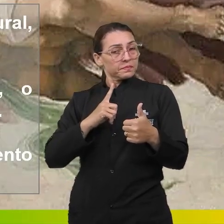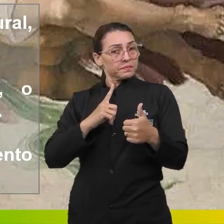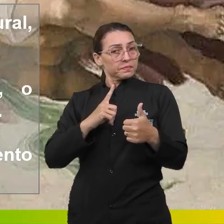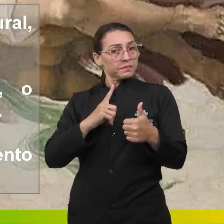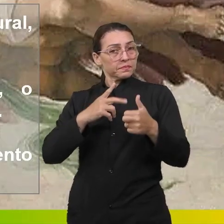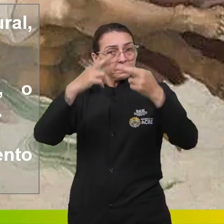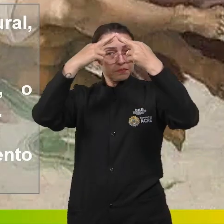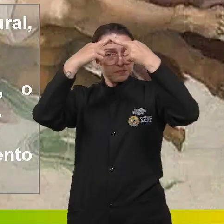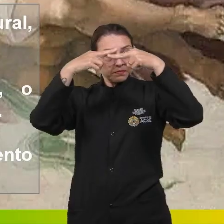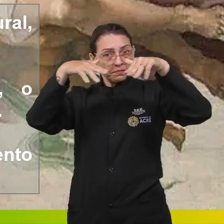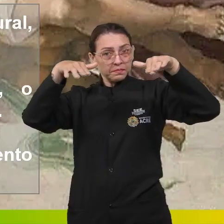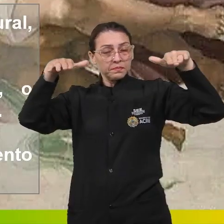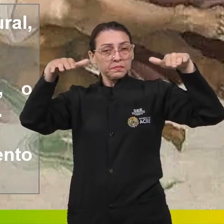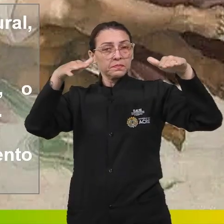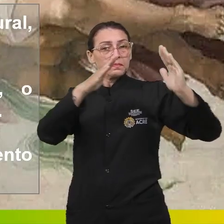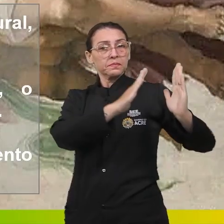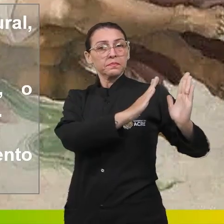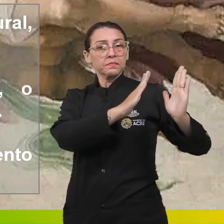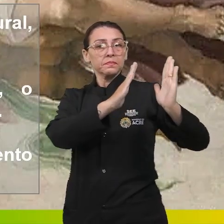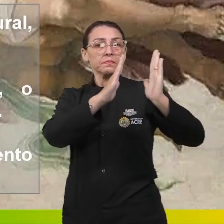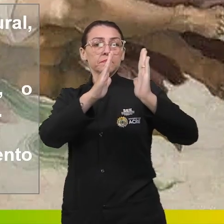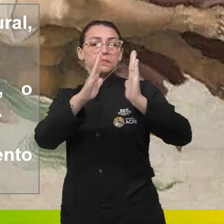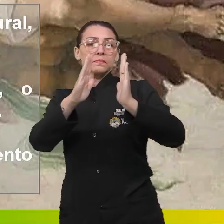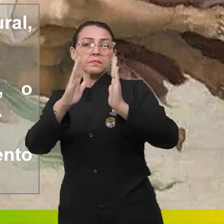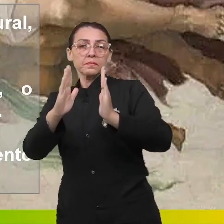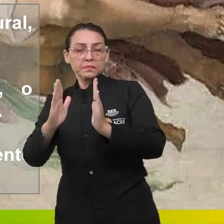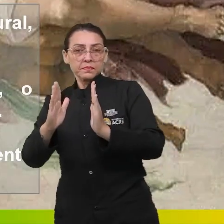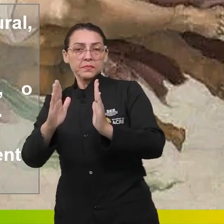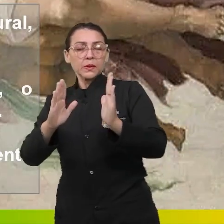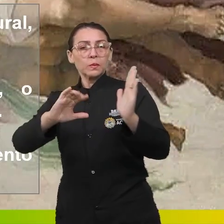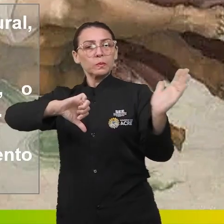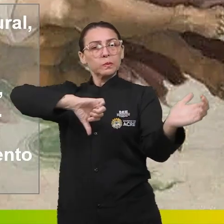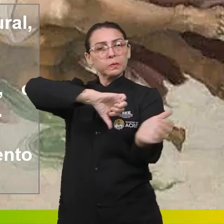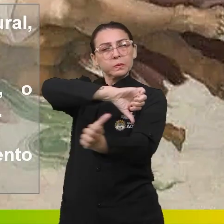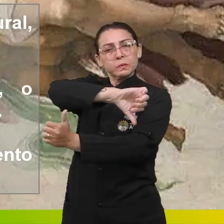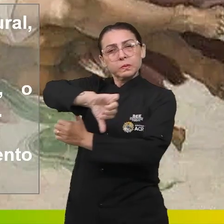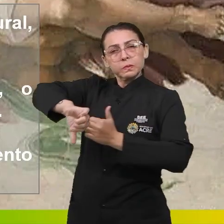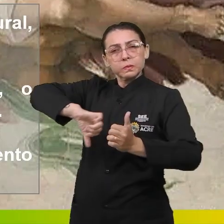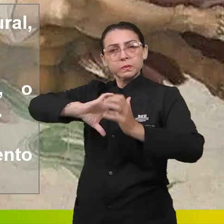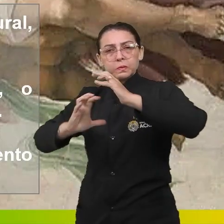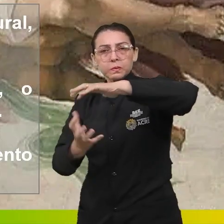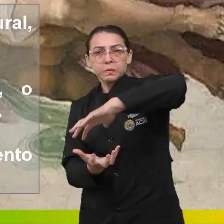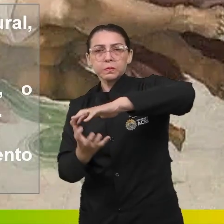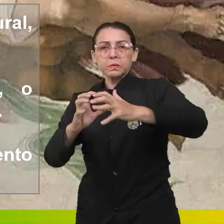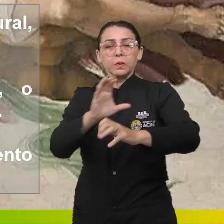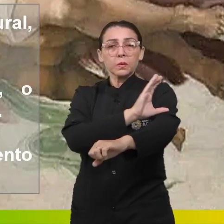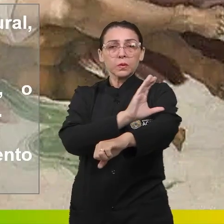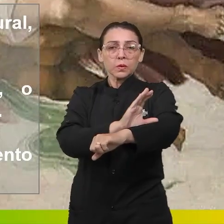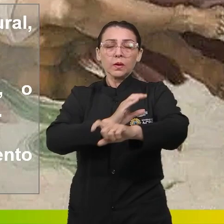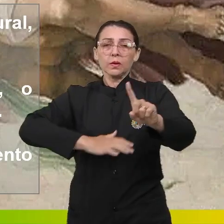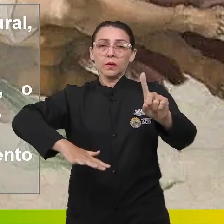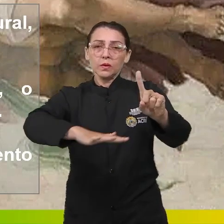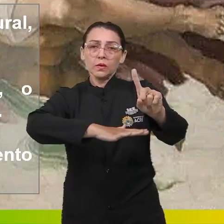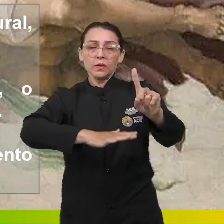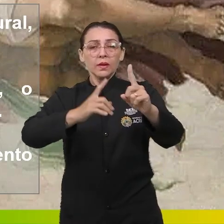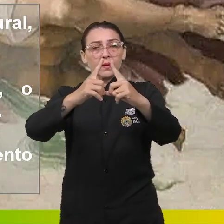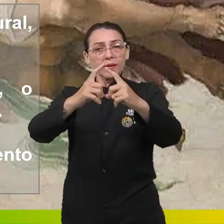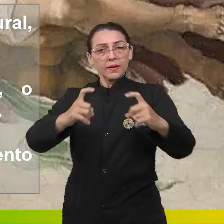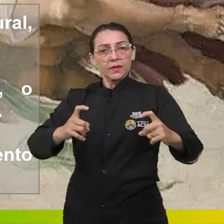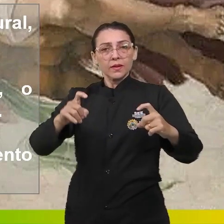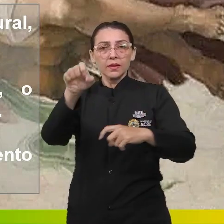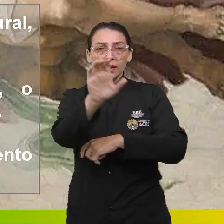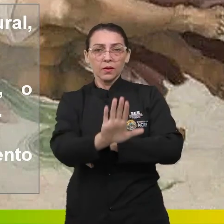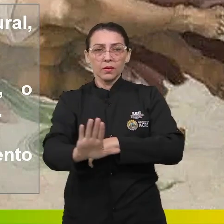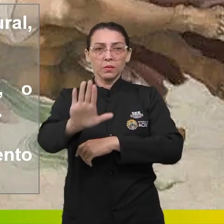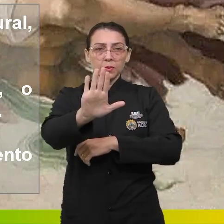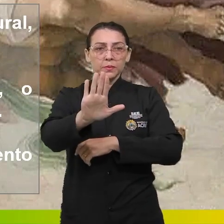o Renascimento como um período de intensa transformação cultural, social e científica na